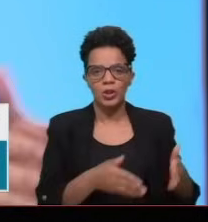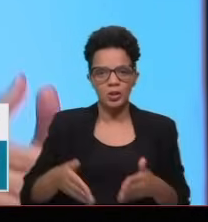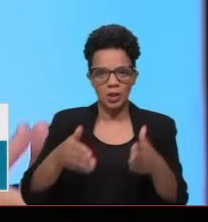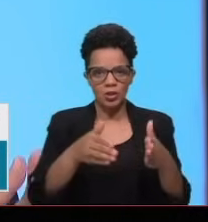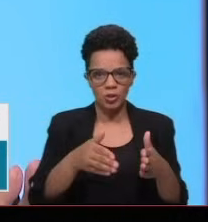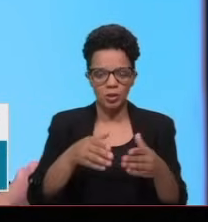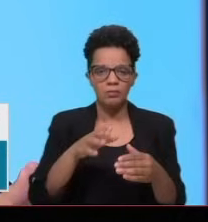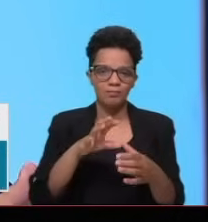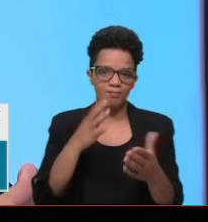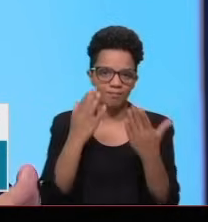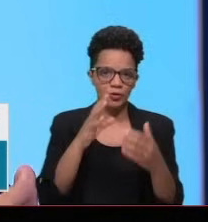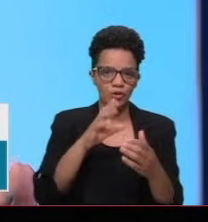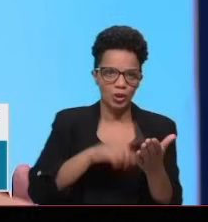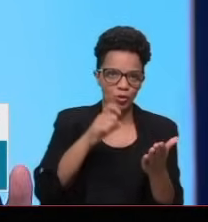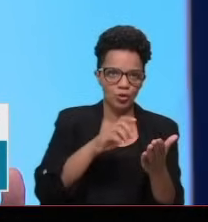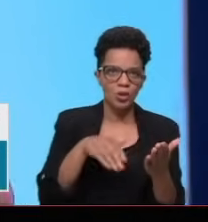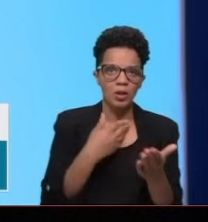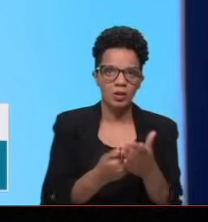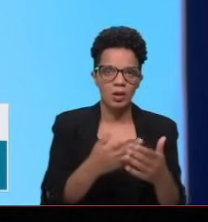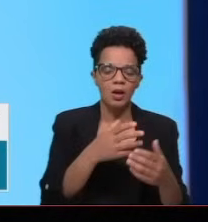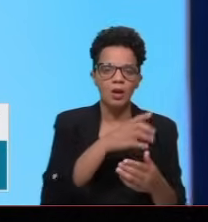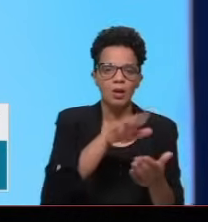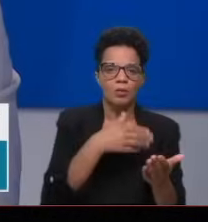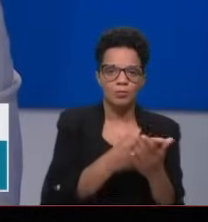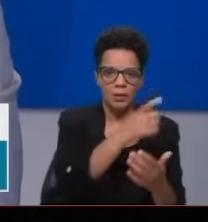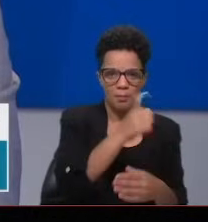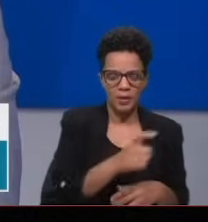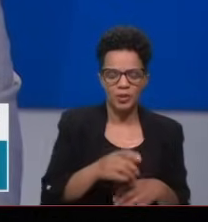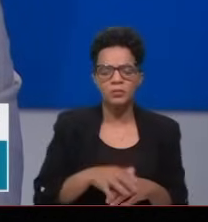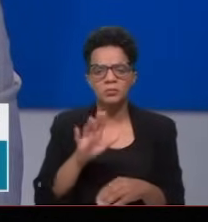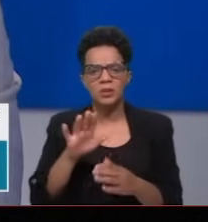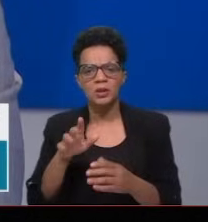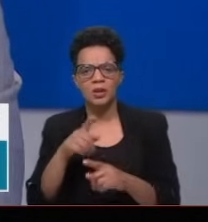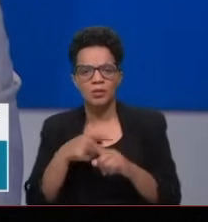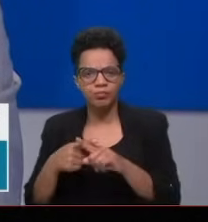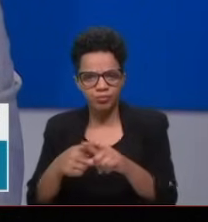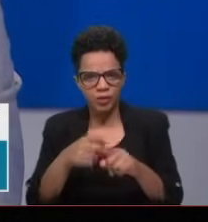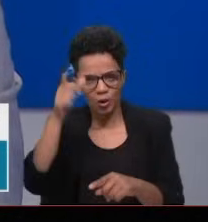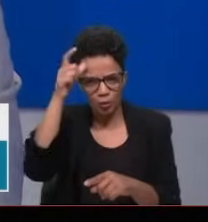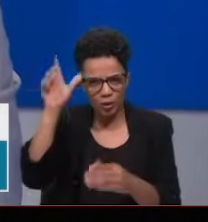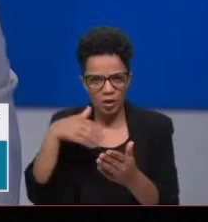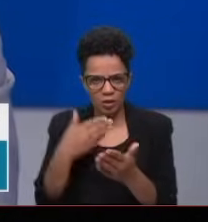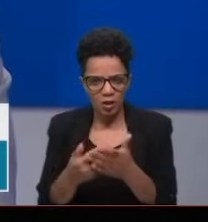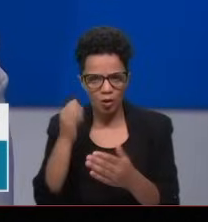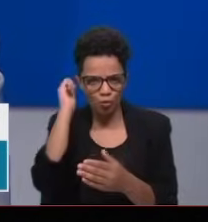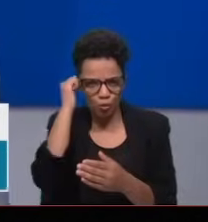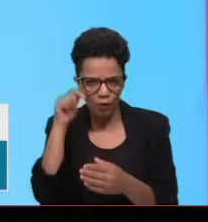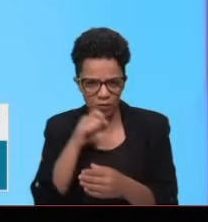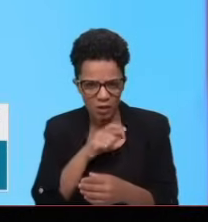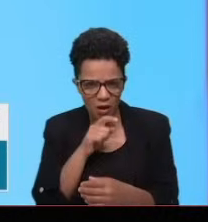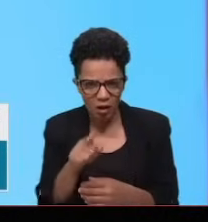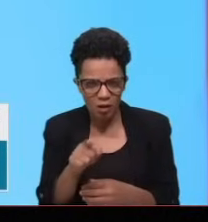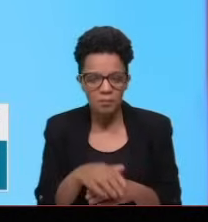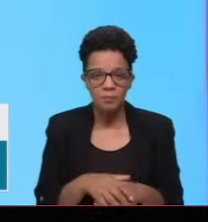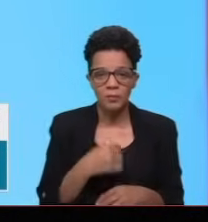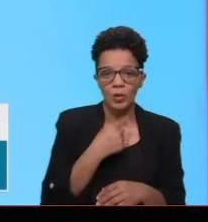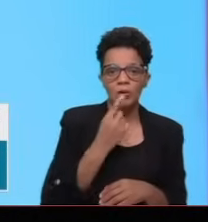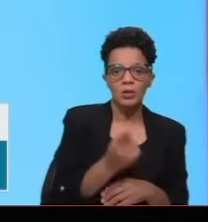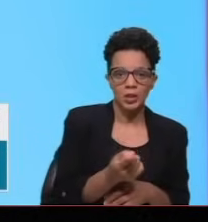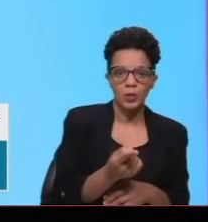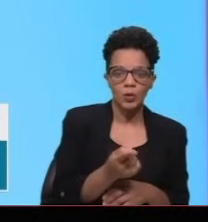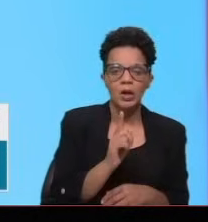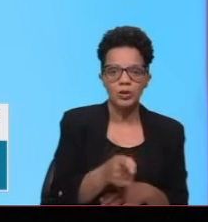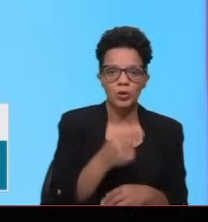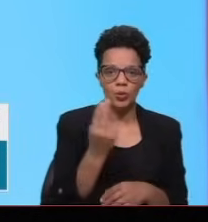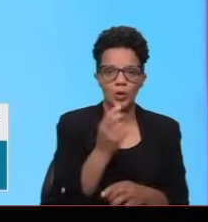aos Estados Unidos para propor masz que a un europeia tinha mais sucesso que a viela a Rússia O que que a Turquia no diálogo com mosc dig o que digo o que digo é